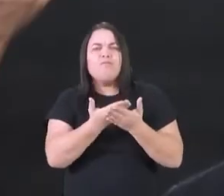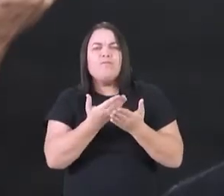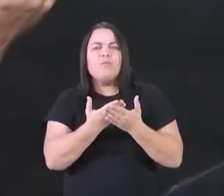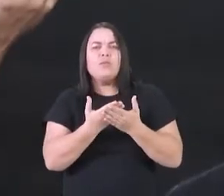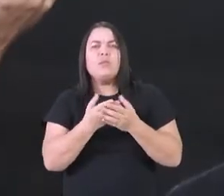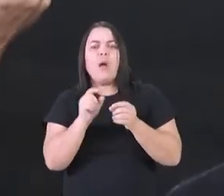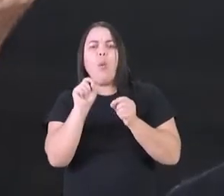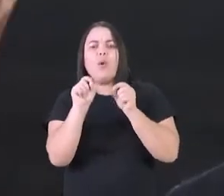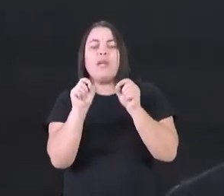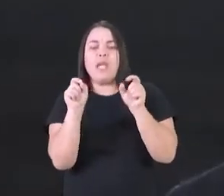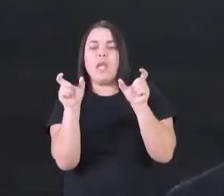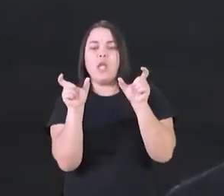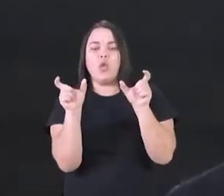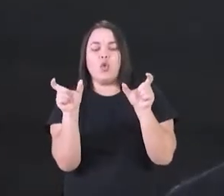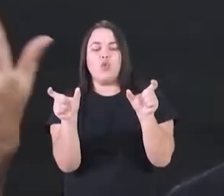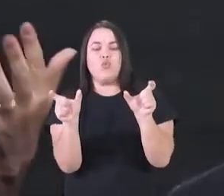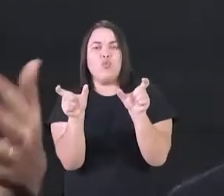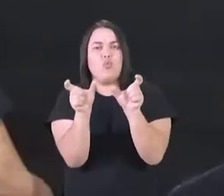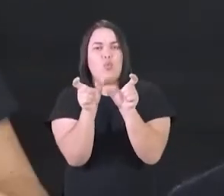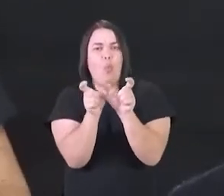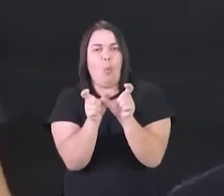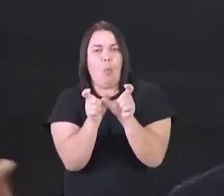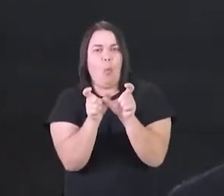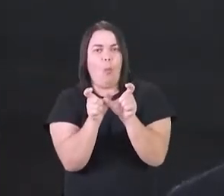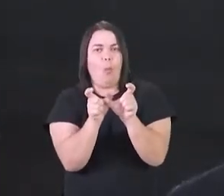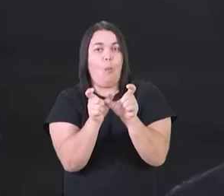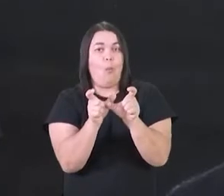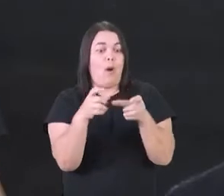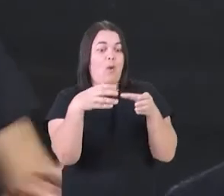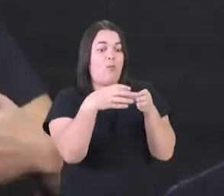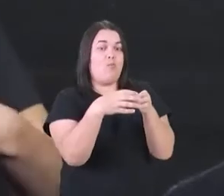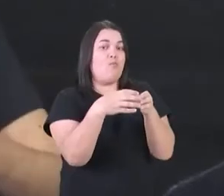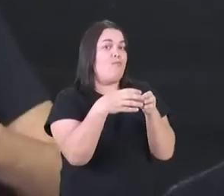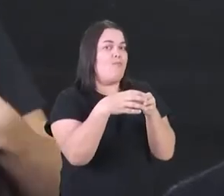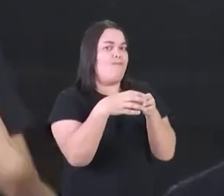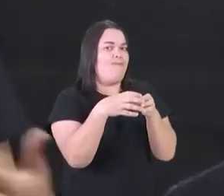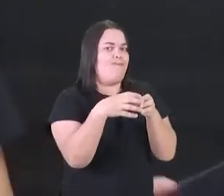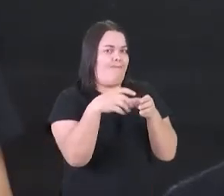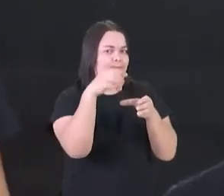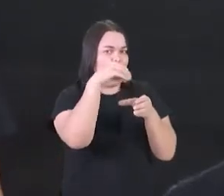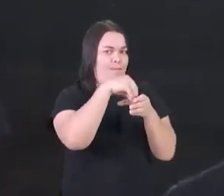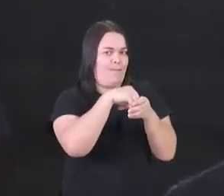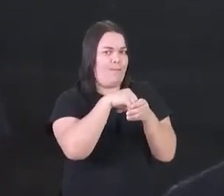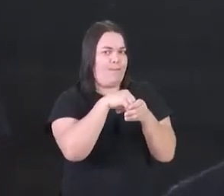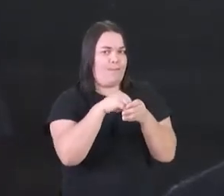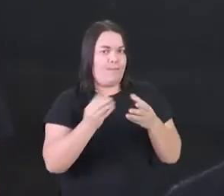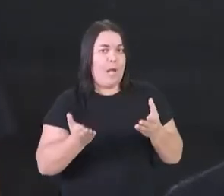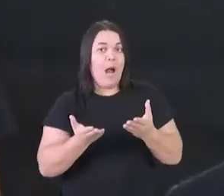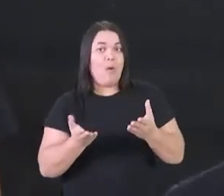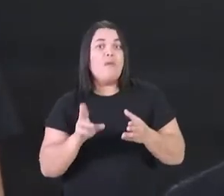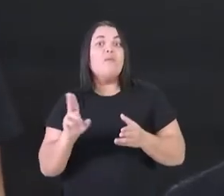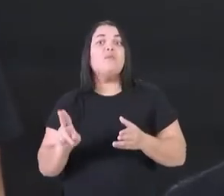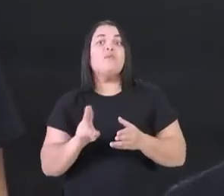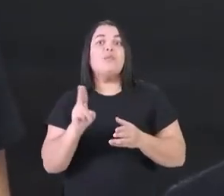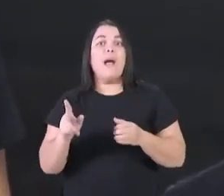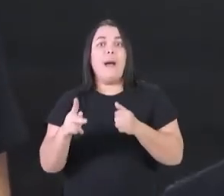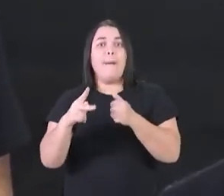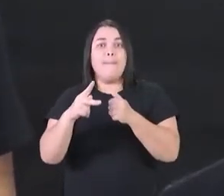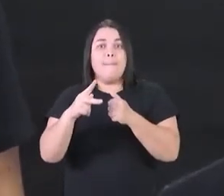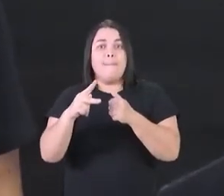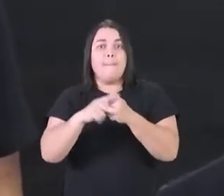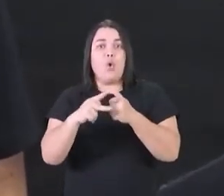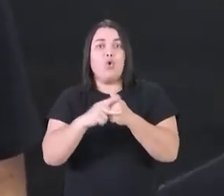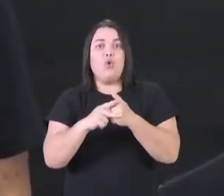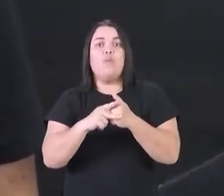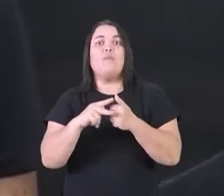E para uni-las, evitando repetição e tornando o nosso discurso mais bacana, vamos usar os pronomes